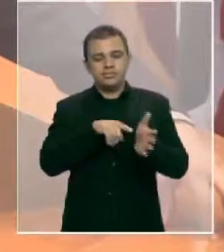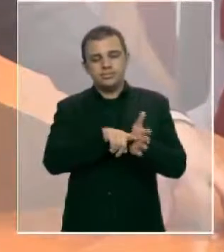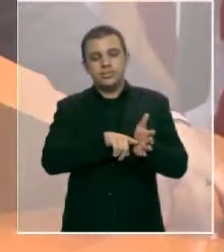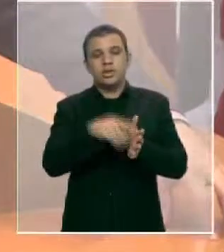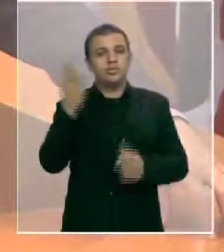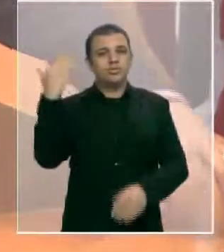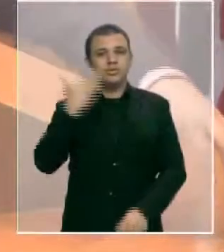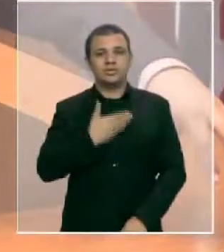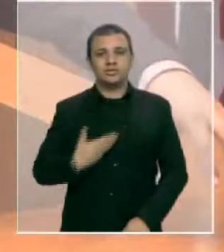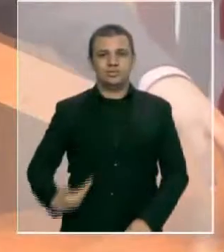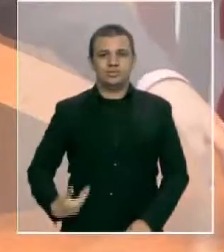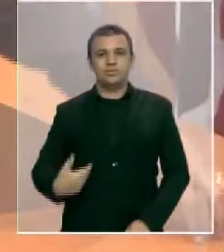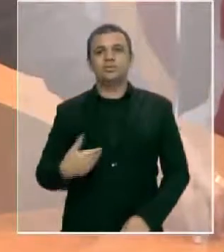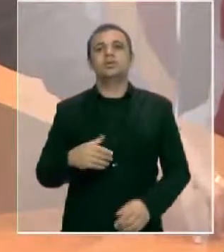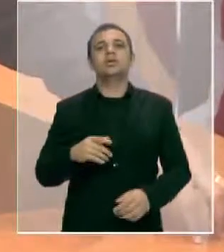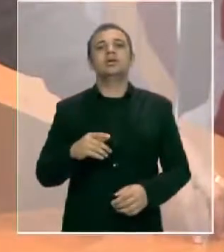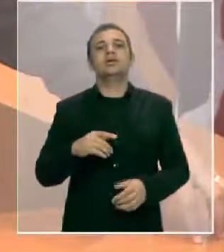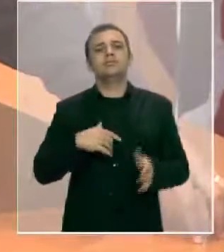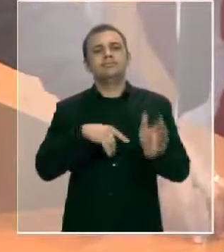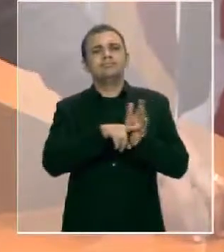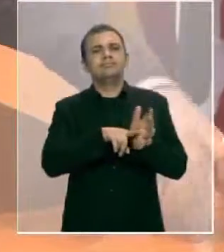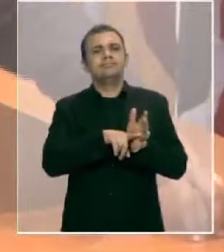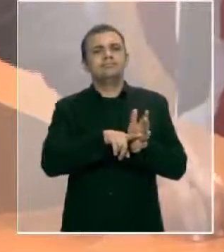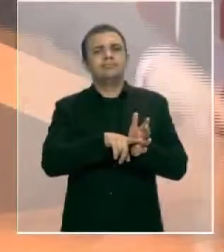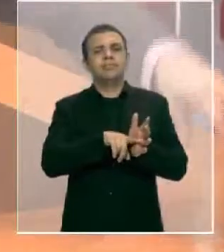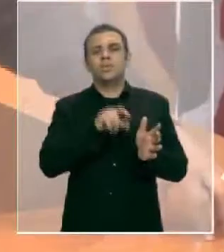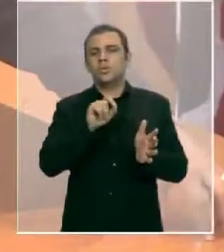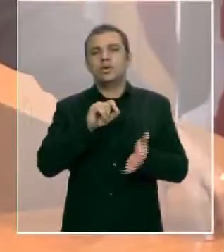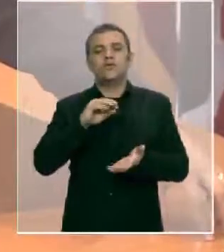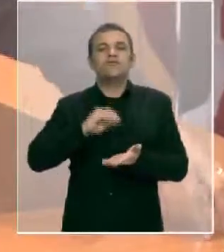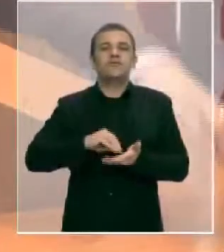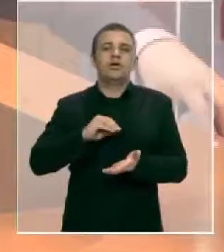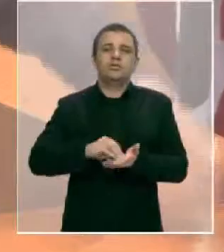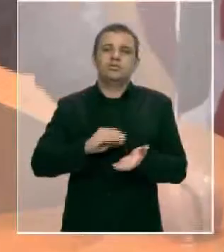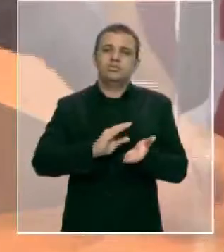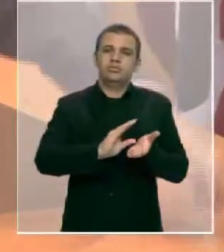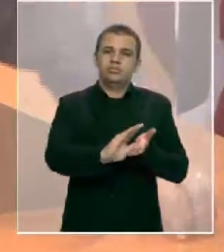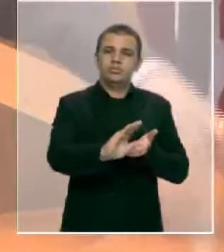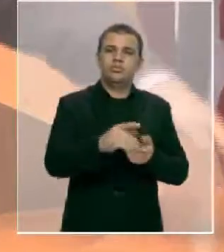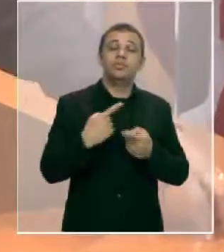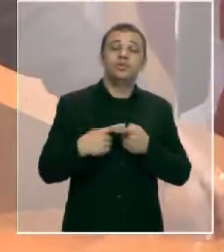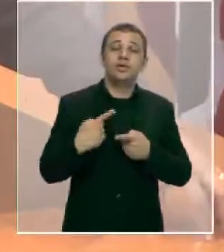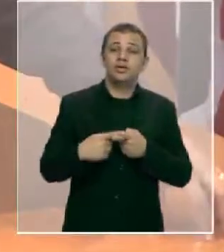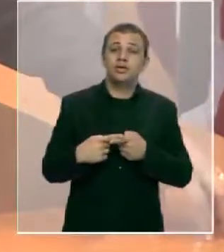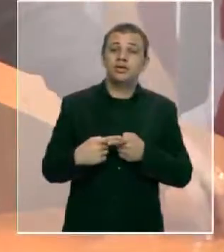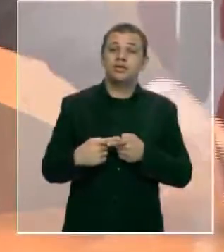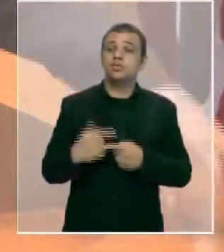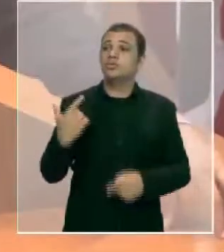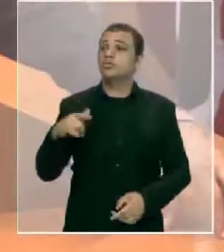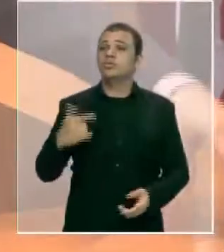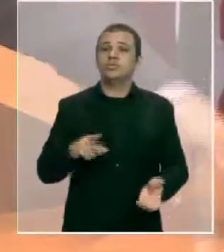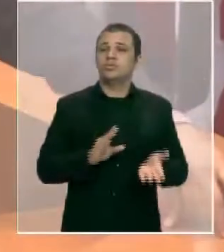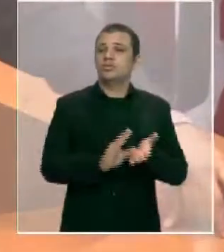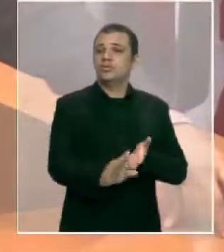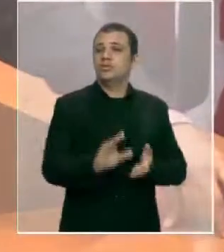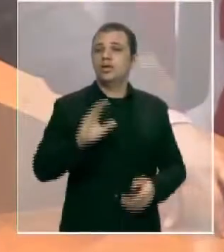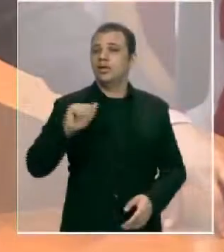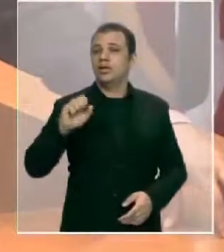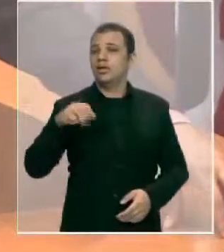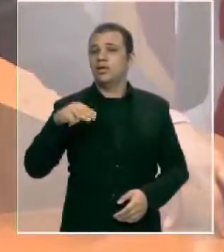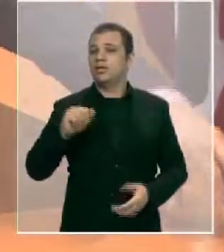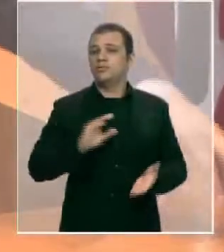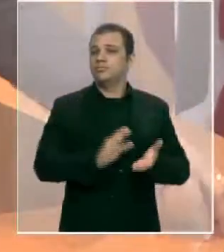passado a falta desse investimento, porque nada era investido pela CAEMA